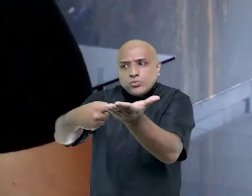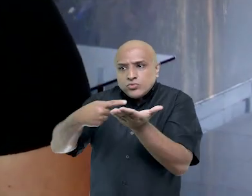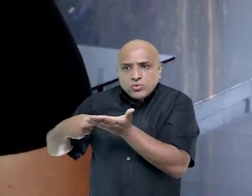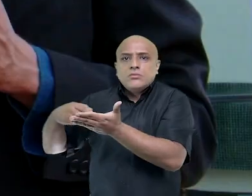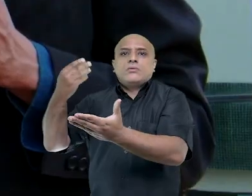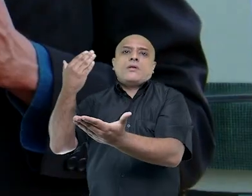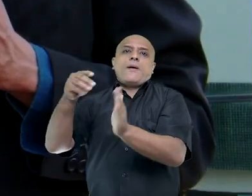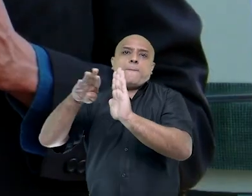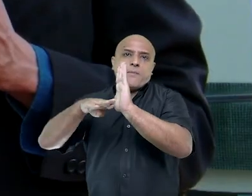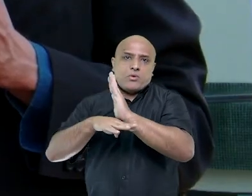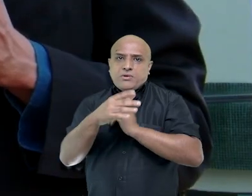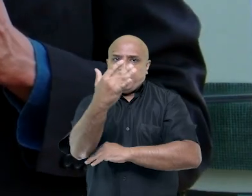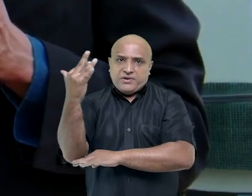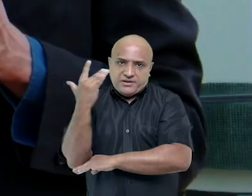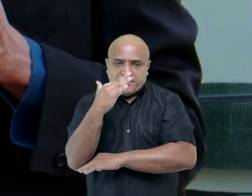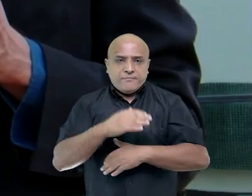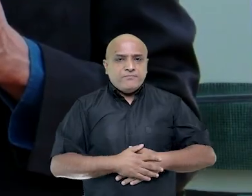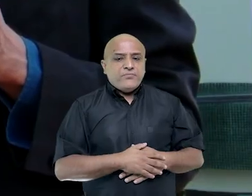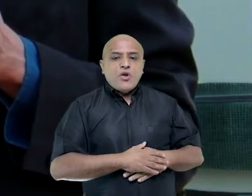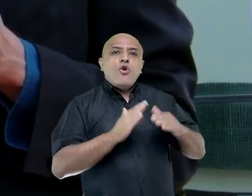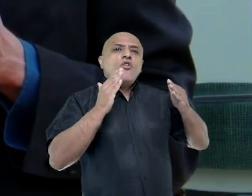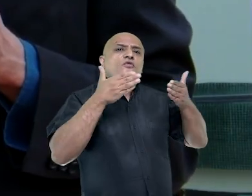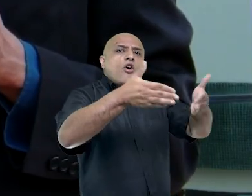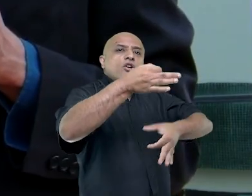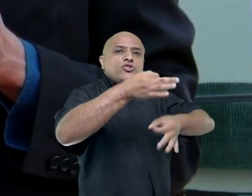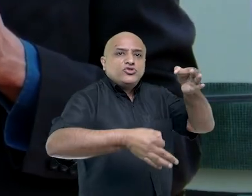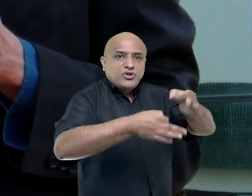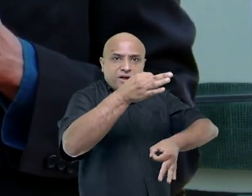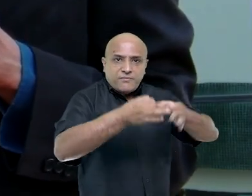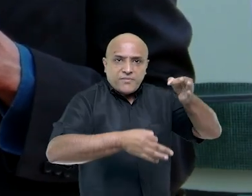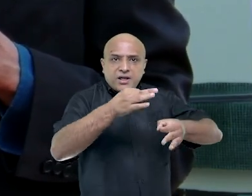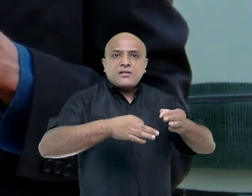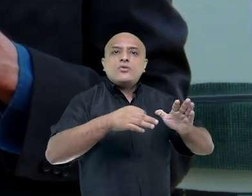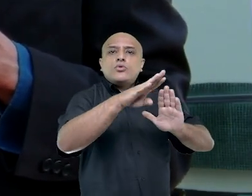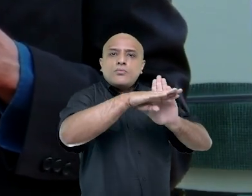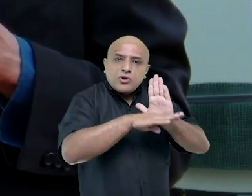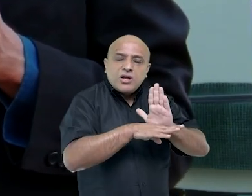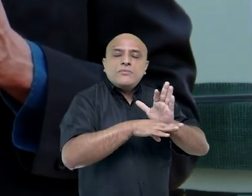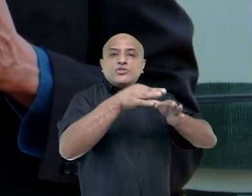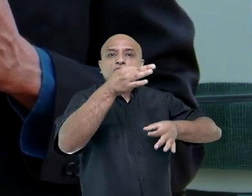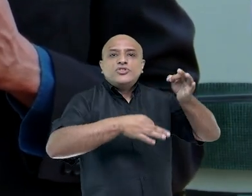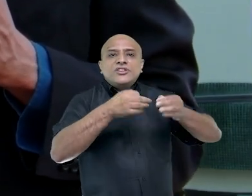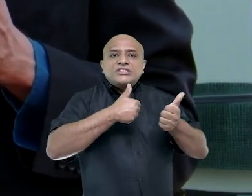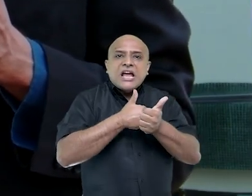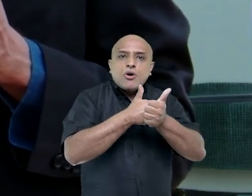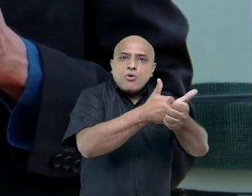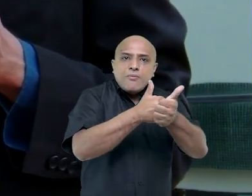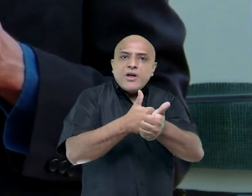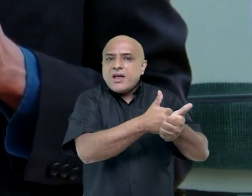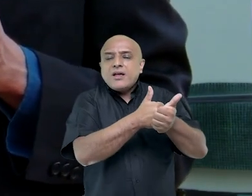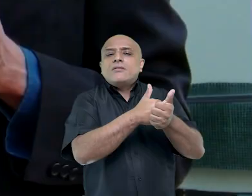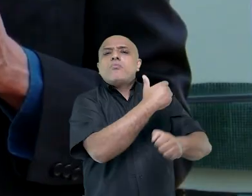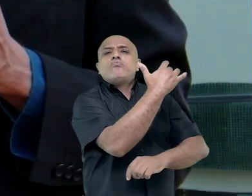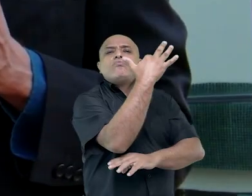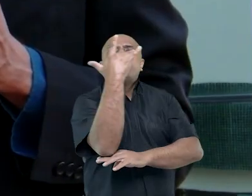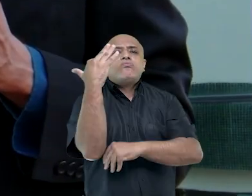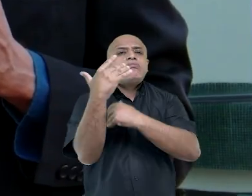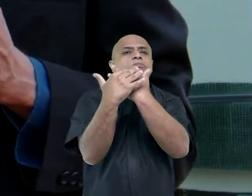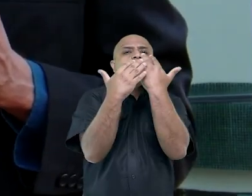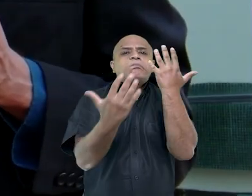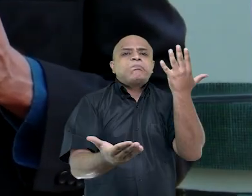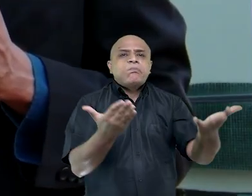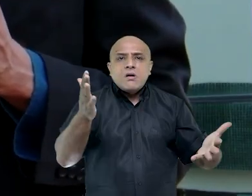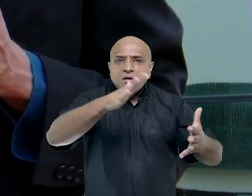pauta ambiental. O foco da iniciativa é o julgamento de ações do Programa Judicial de Acompanhamento do Desmatamento na Amazônia,